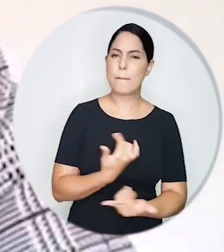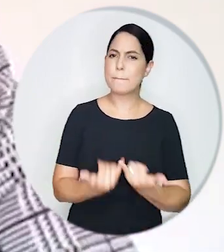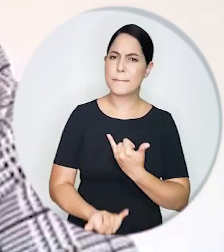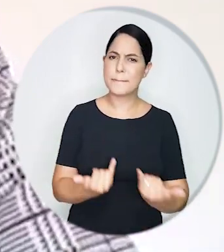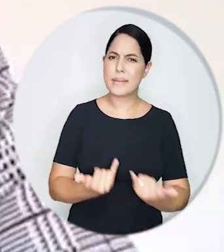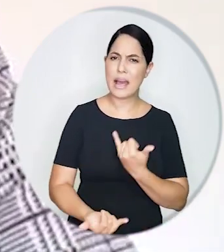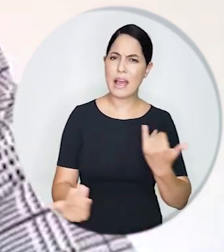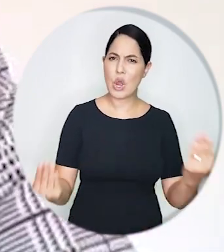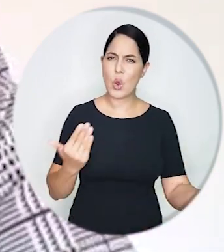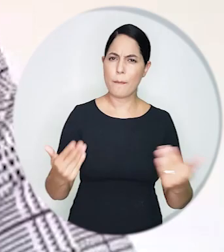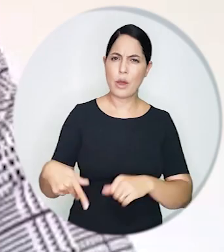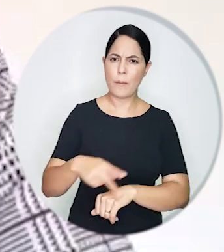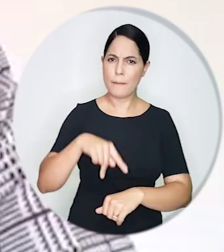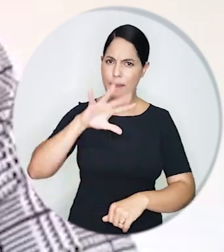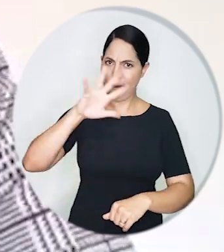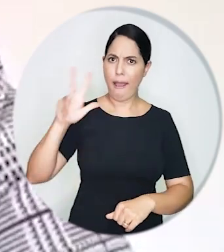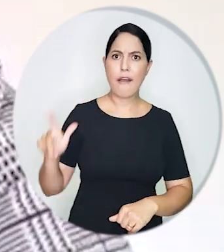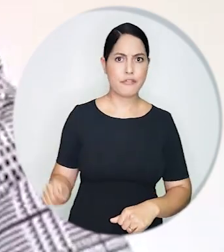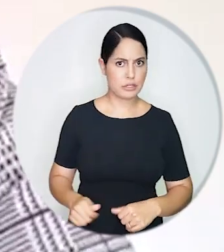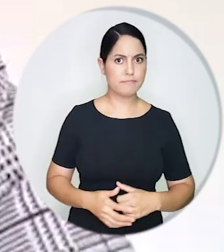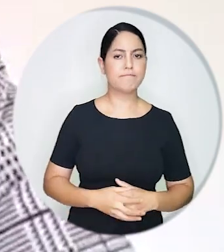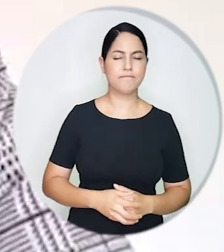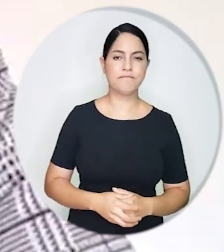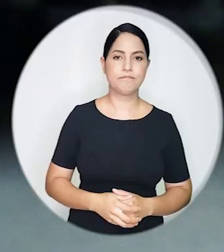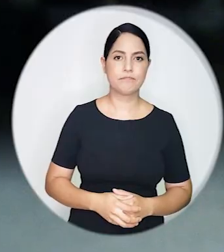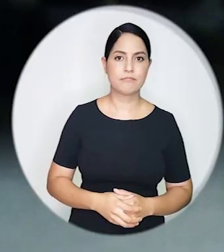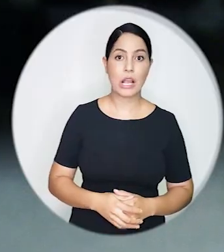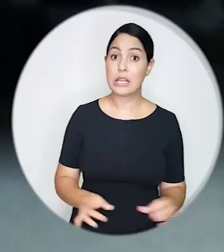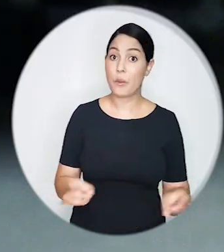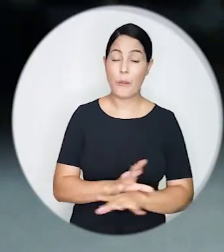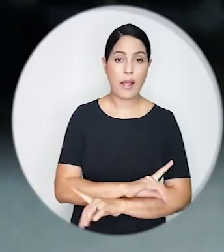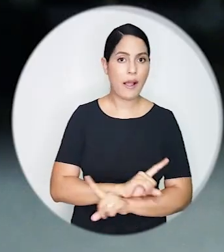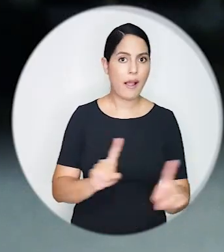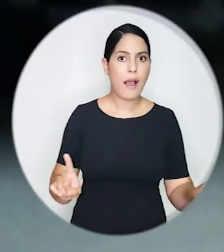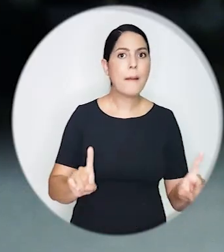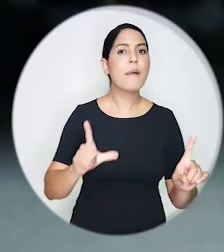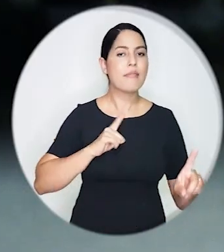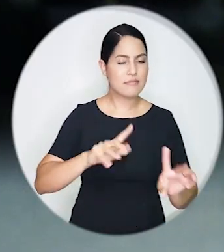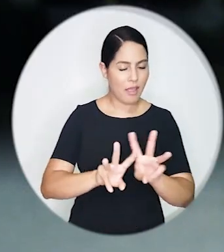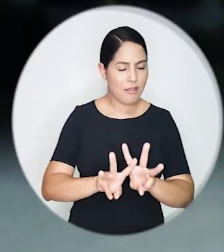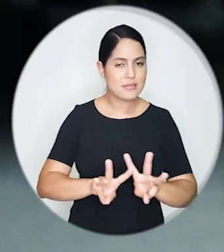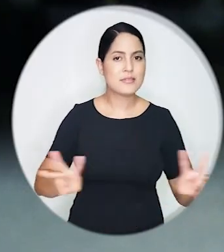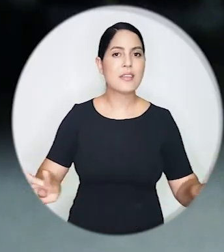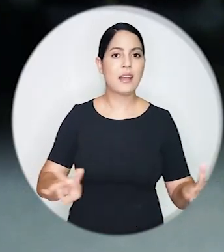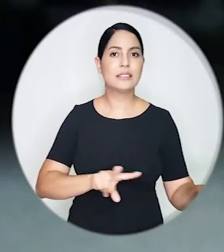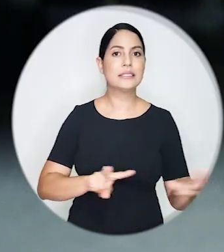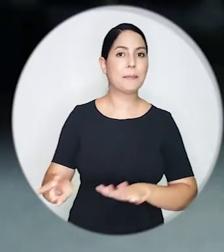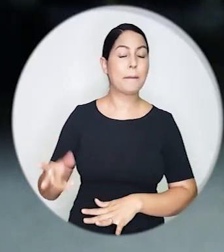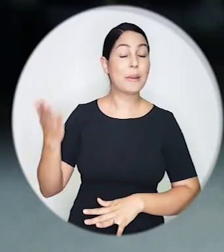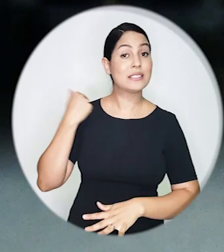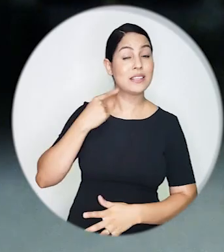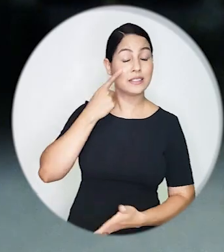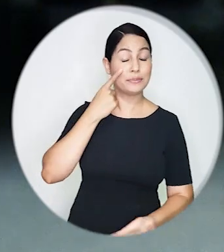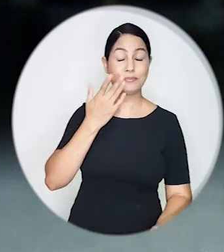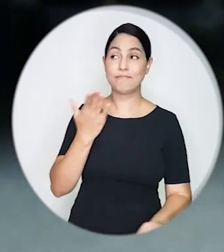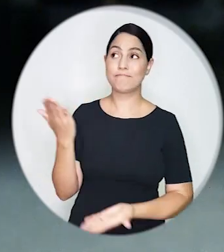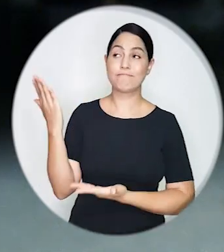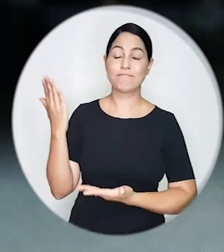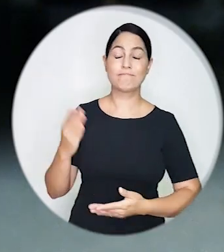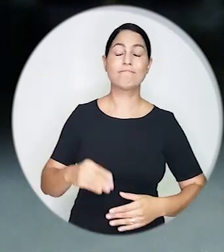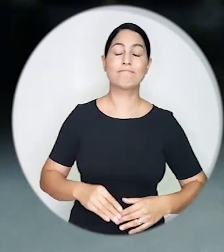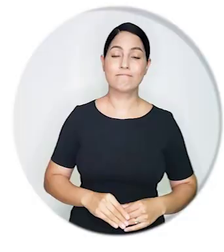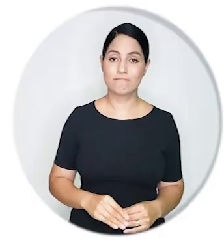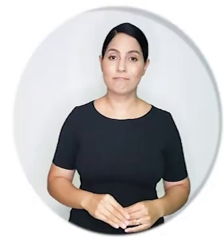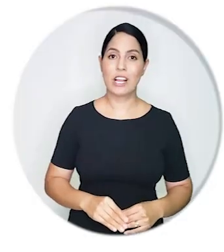referiu como uma África brasileira, né? E não para por aí. Confira outros destaques do site da OAB Nacional na